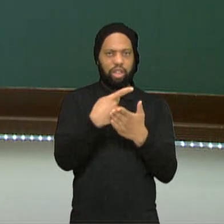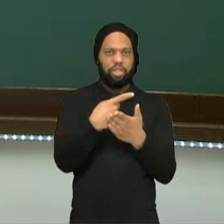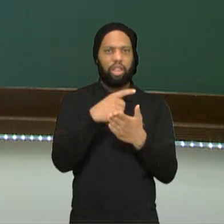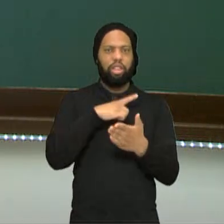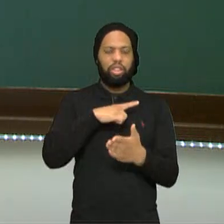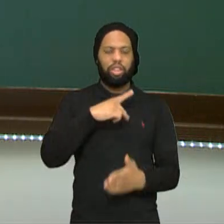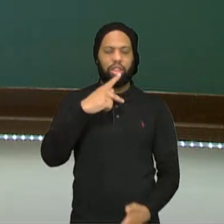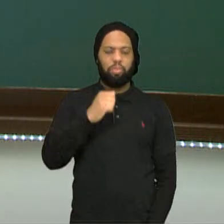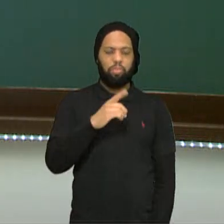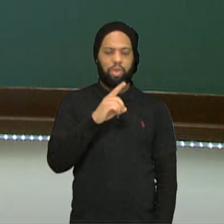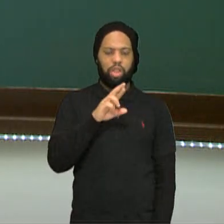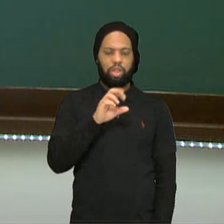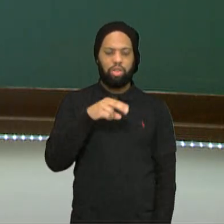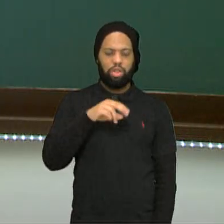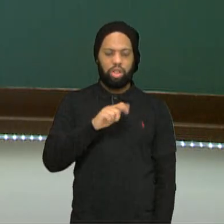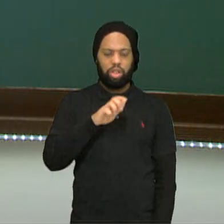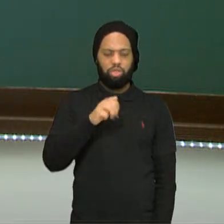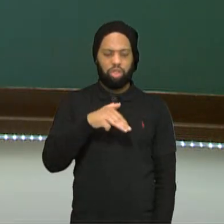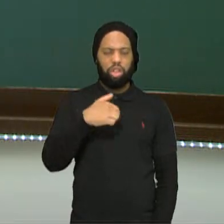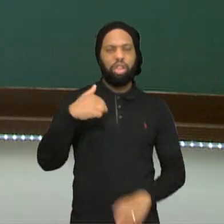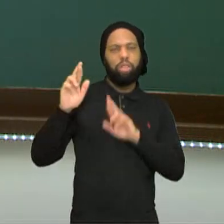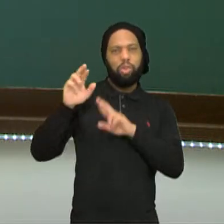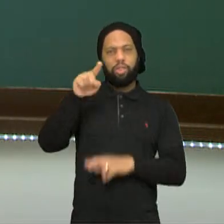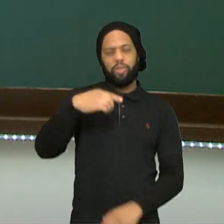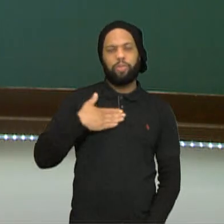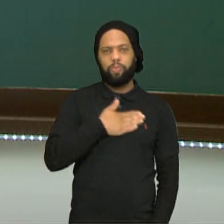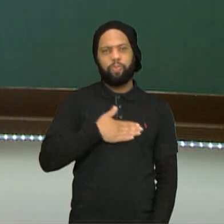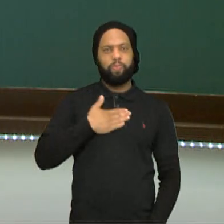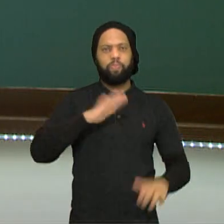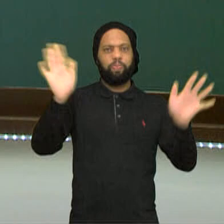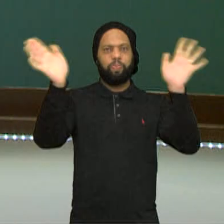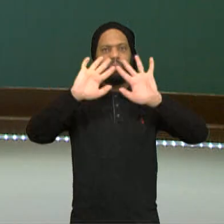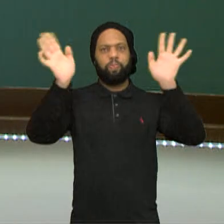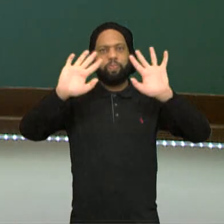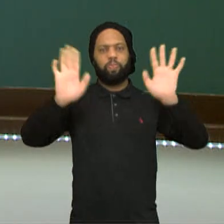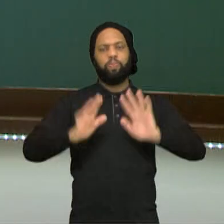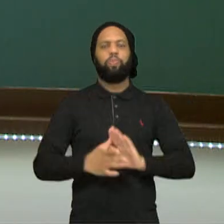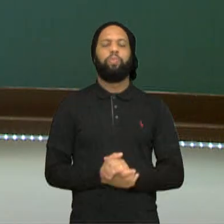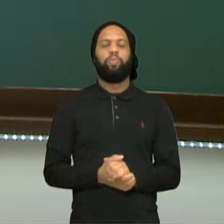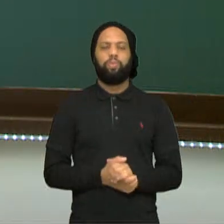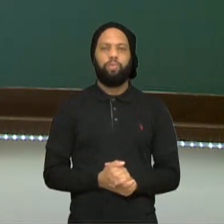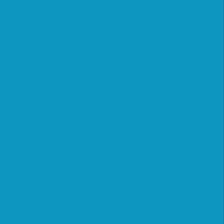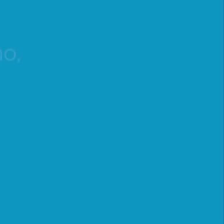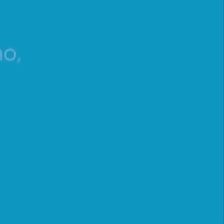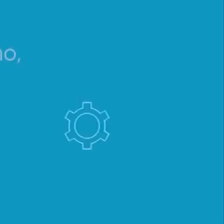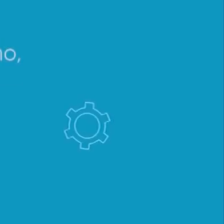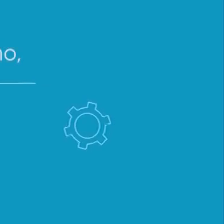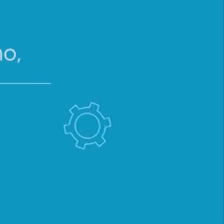padronagens. Espero que vocês tenham gostado. Até breve. Tchau!